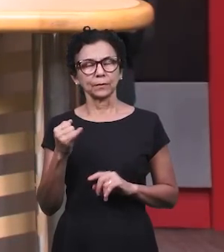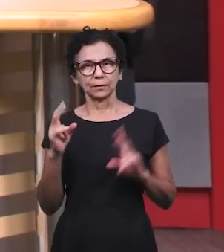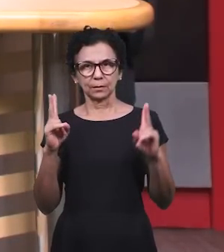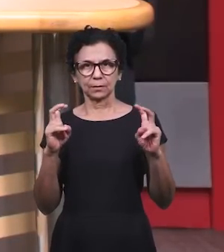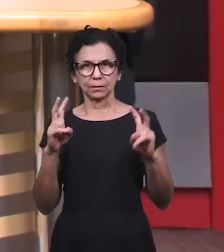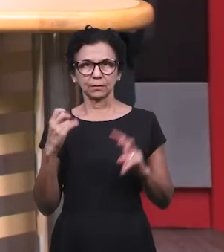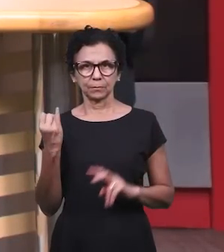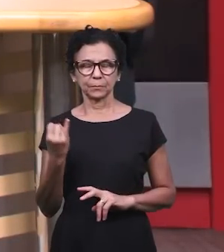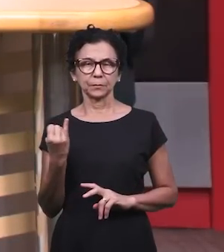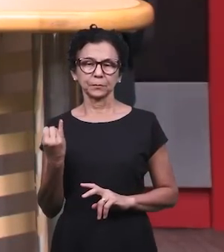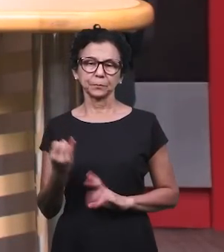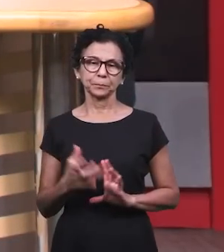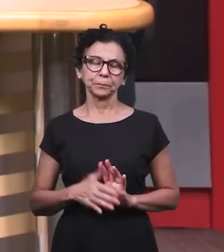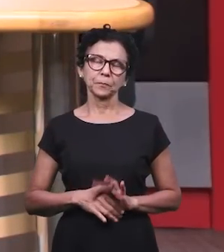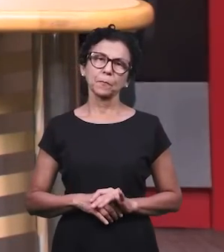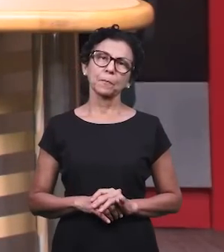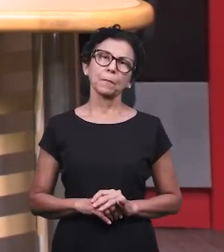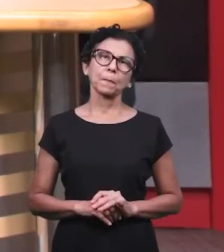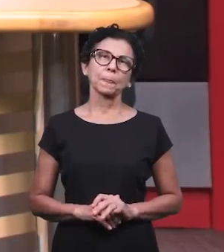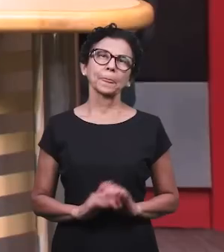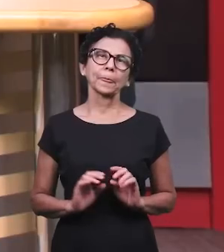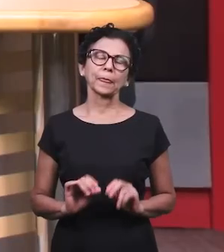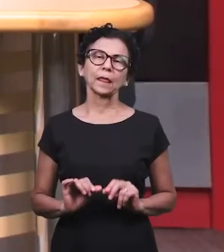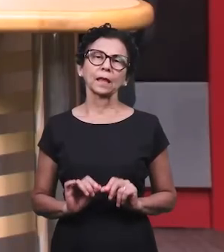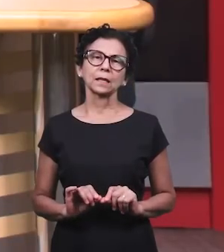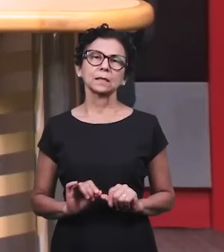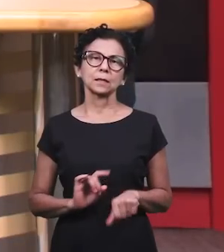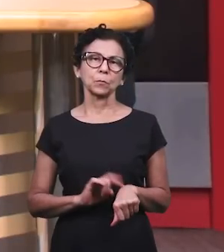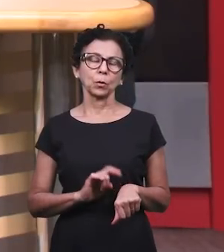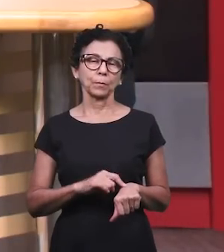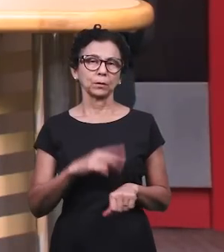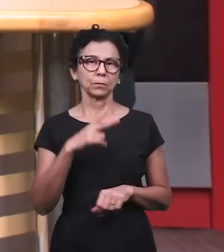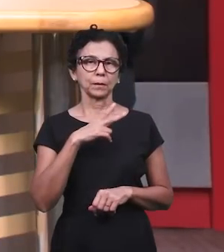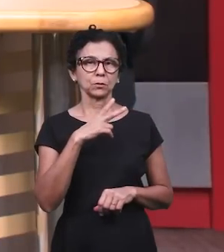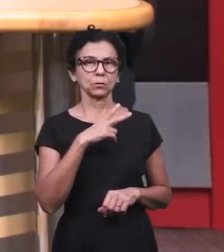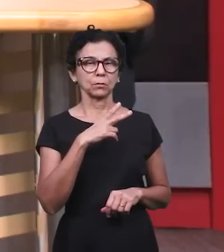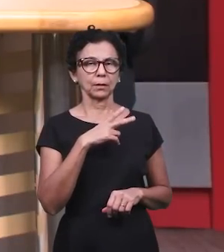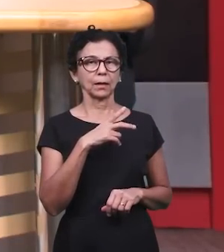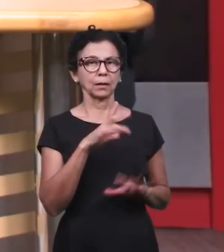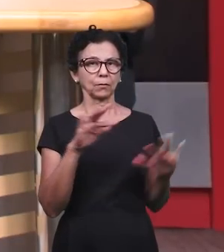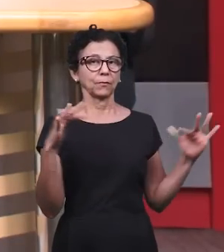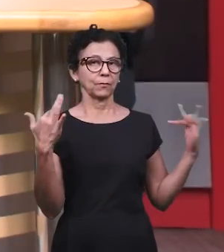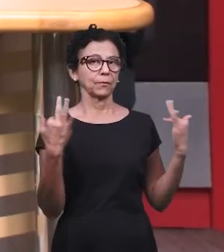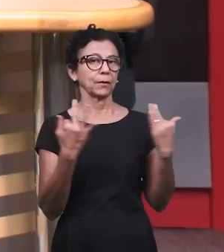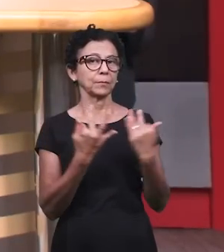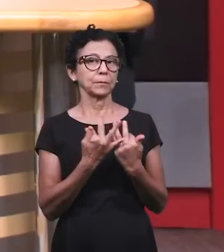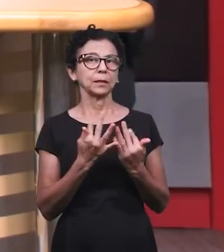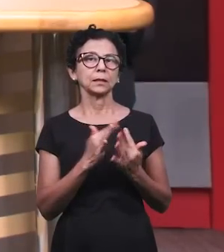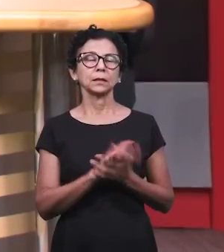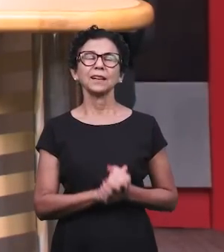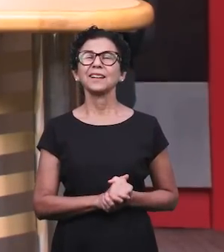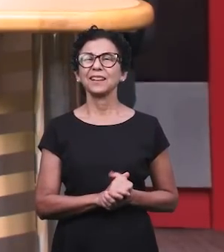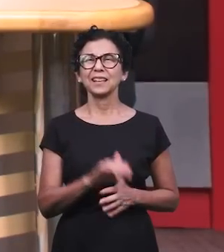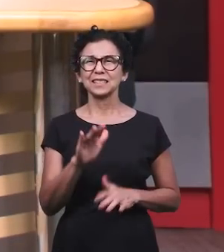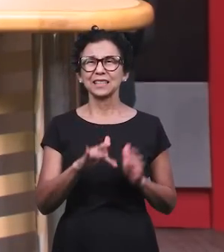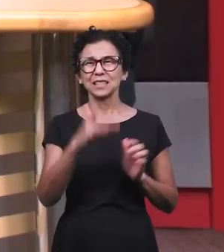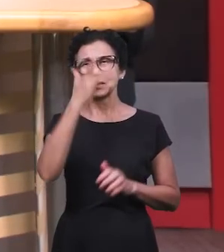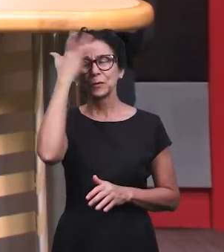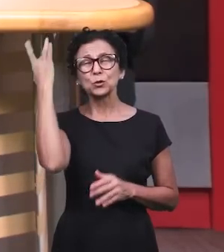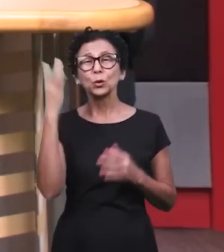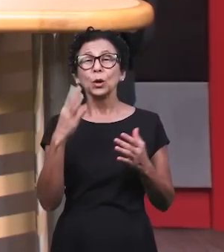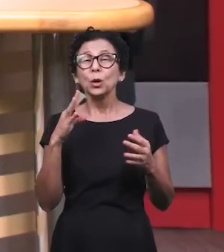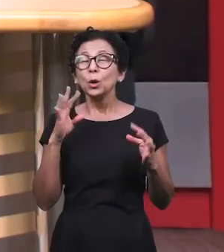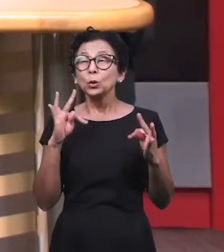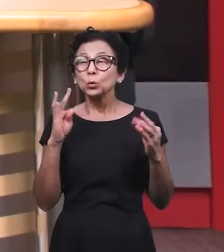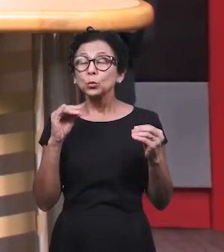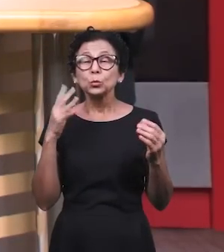importante, sobre esse momento privado, né? Às vezes as pessoas se expõem muito, porque às vezes